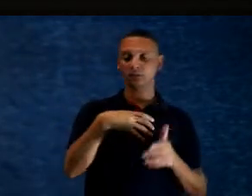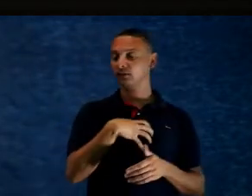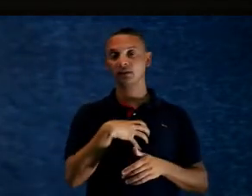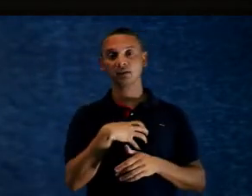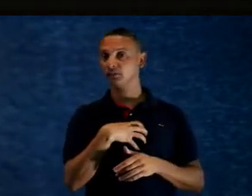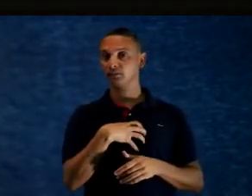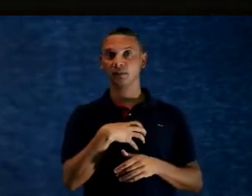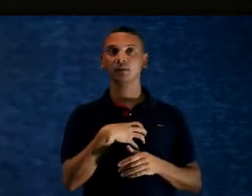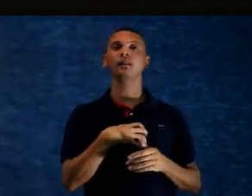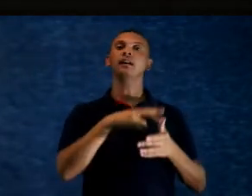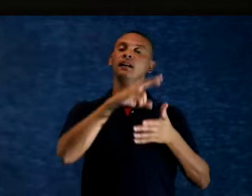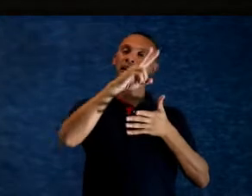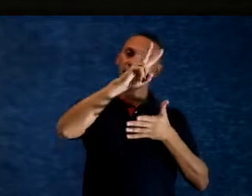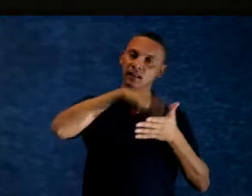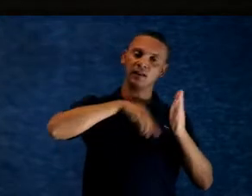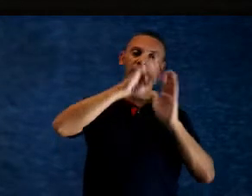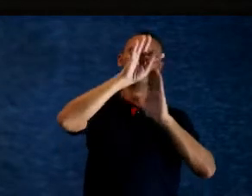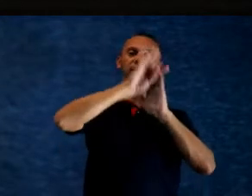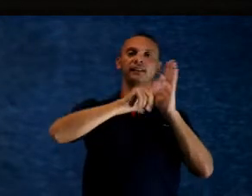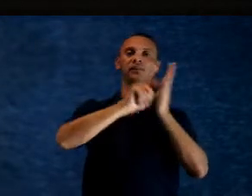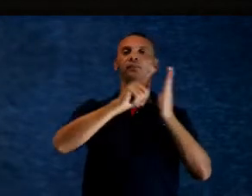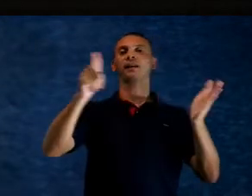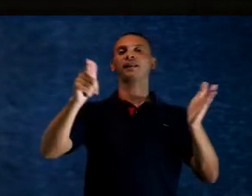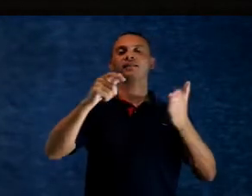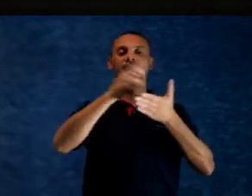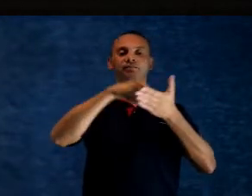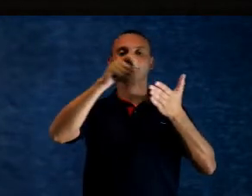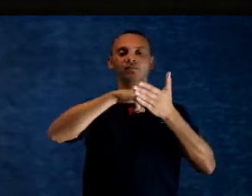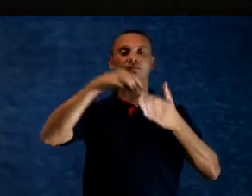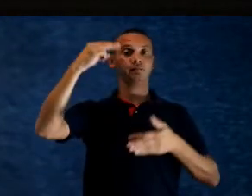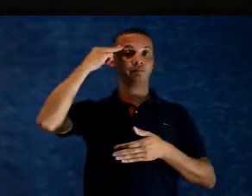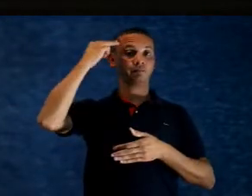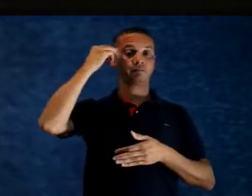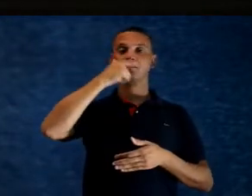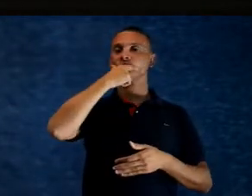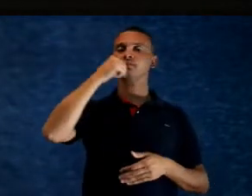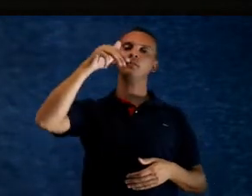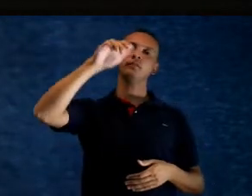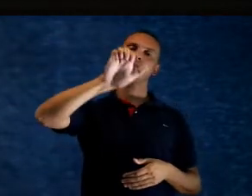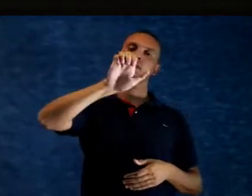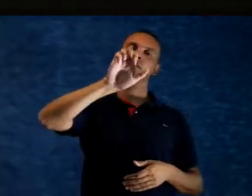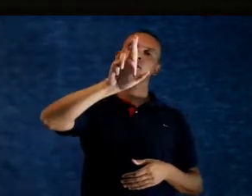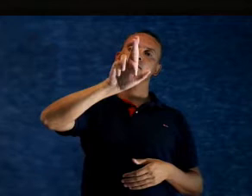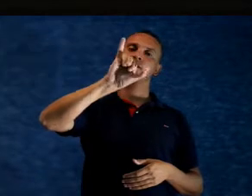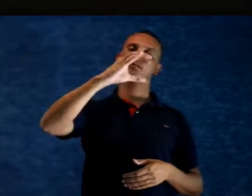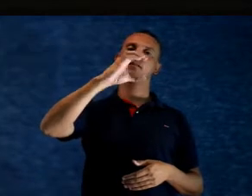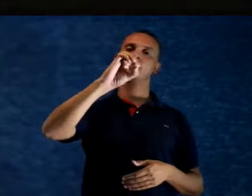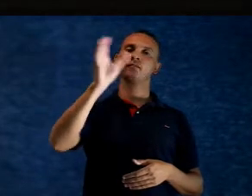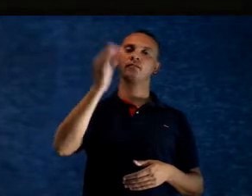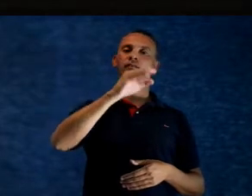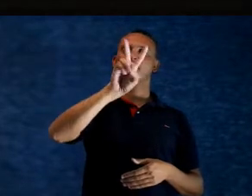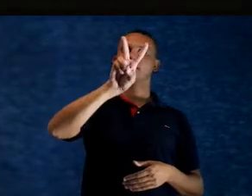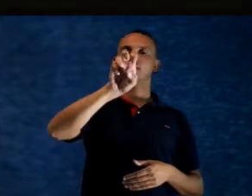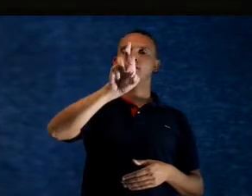descrever com tanta precisão, com tanta força, com tanta competência, a dor do infarto como o